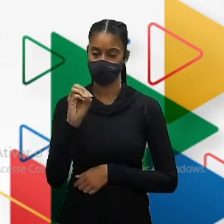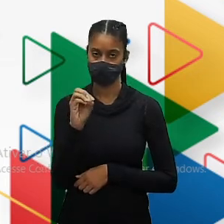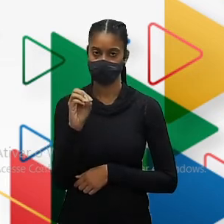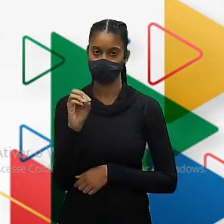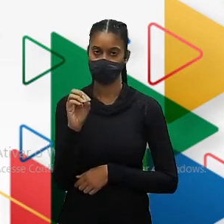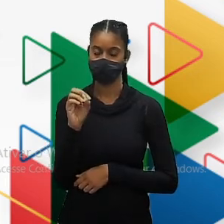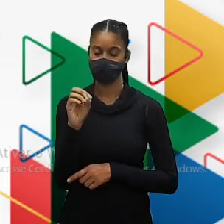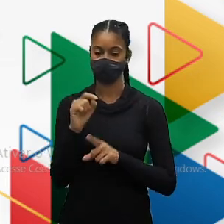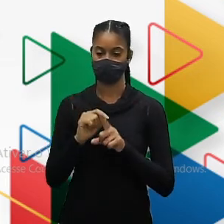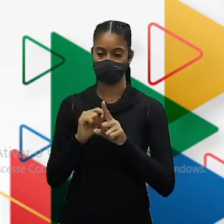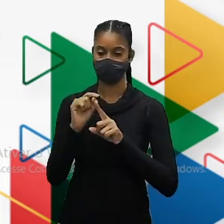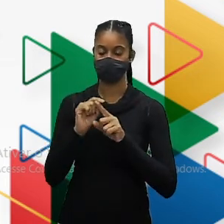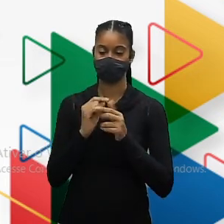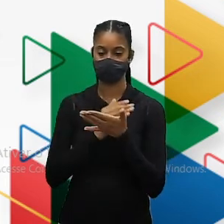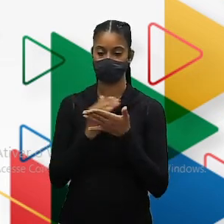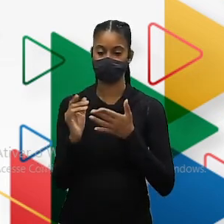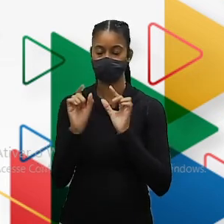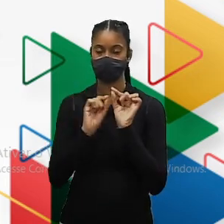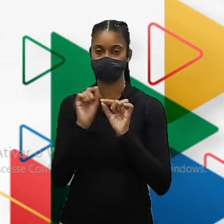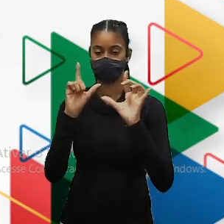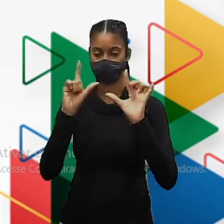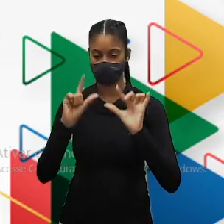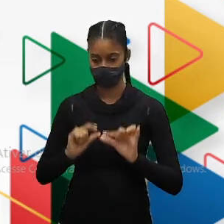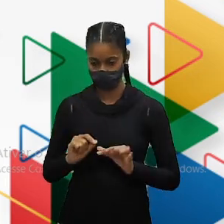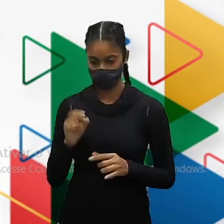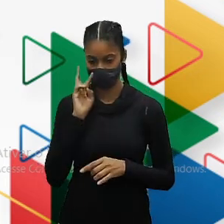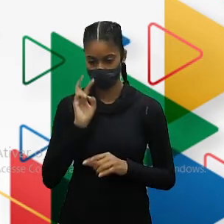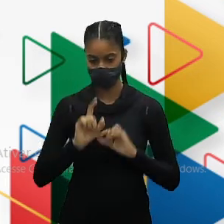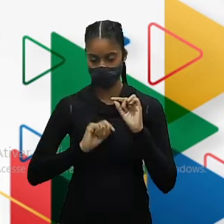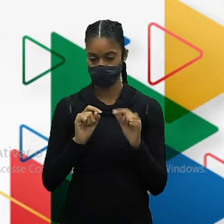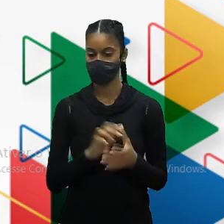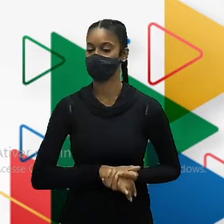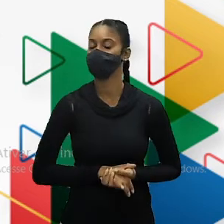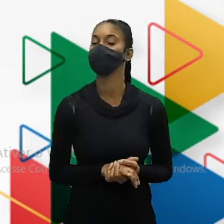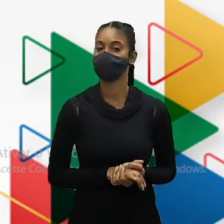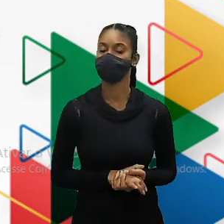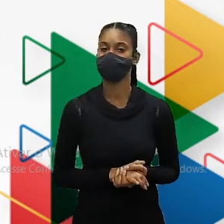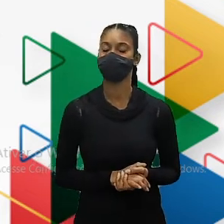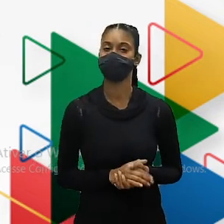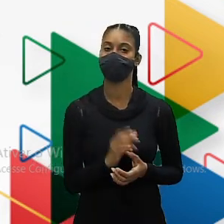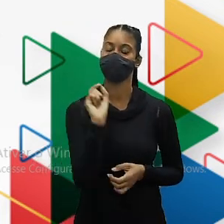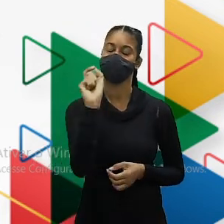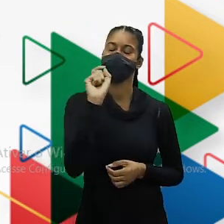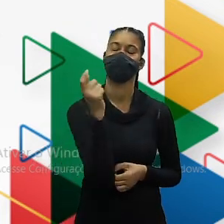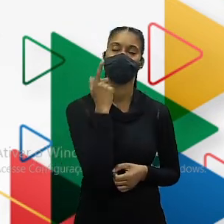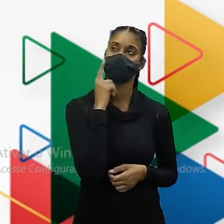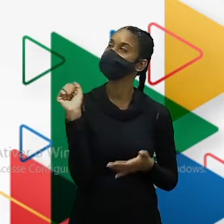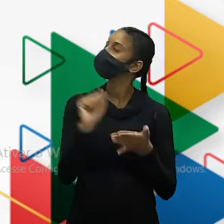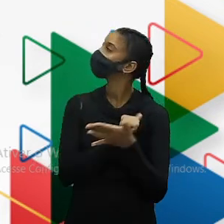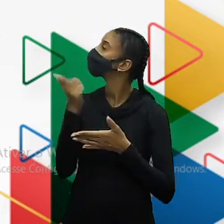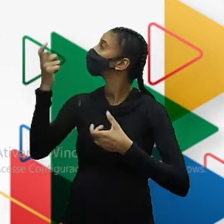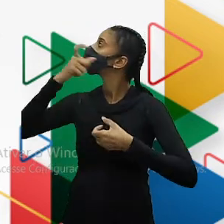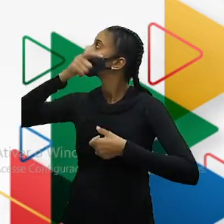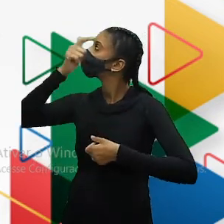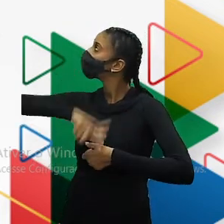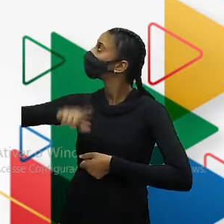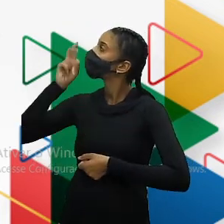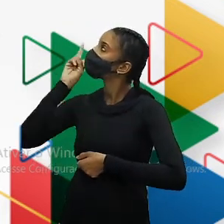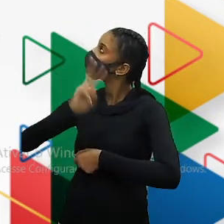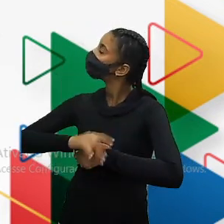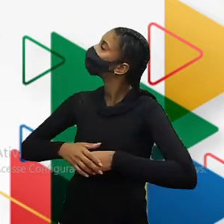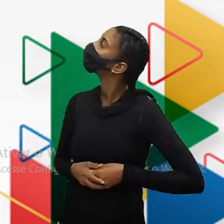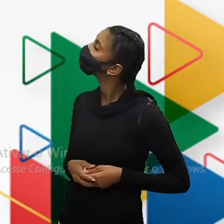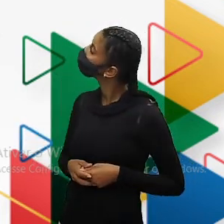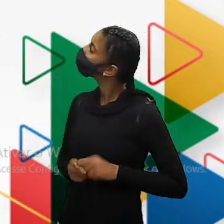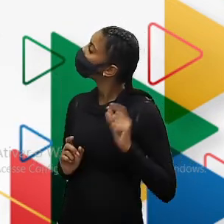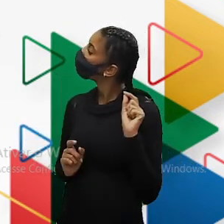ele congela começa a diminuir. Veja que aqui, ó, deixa eu apagar aqui para a gente recomeçar. Essa